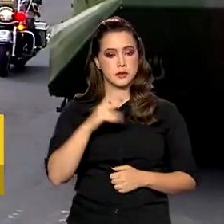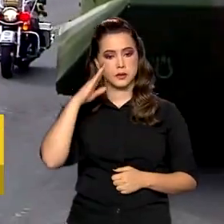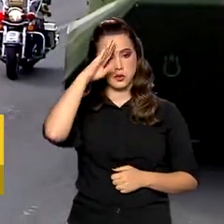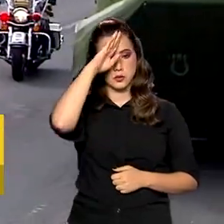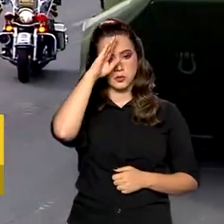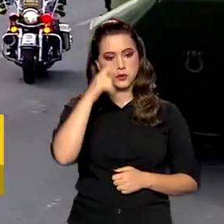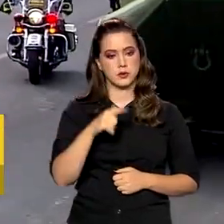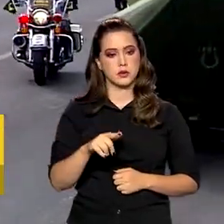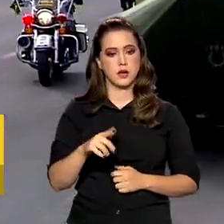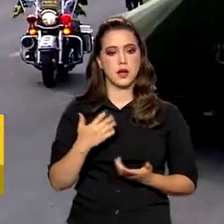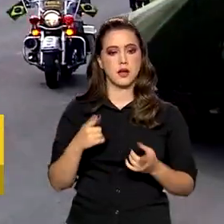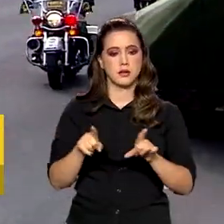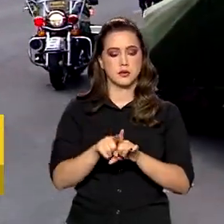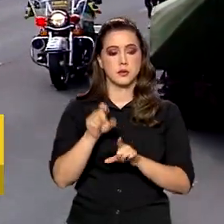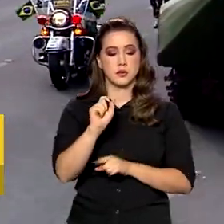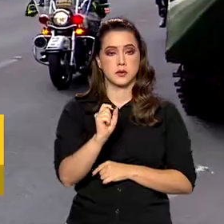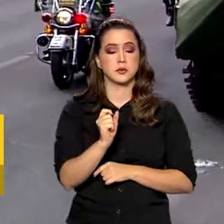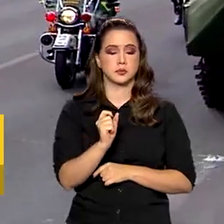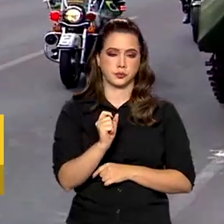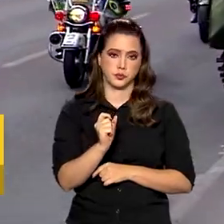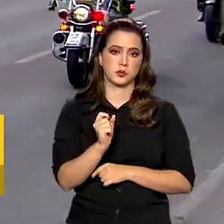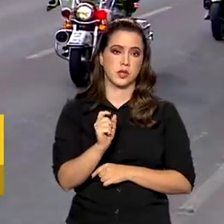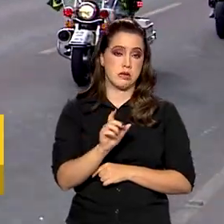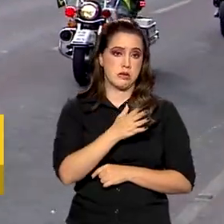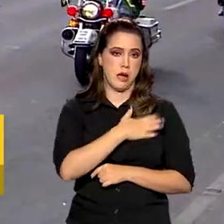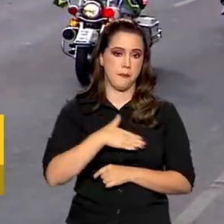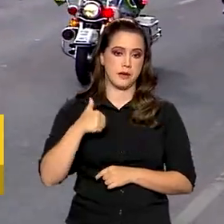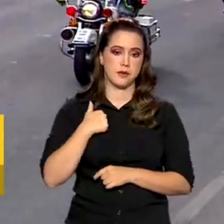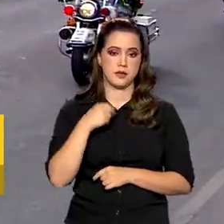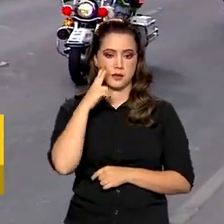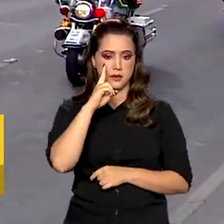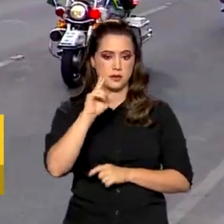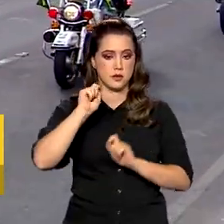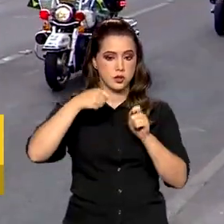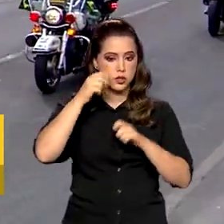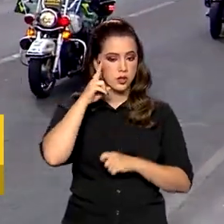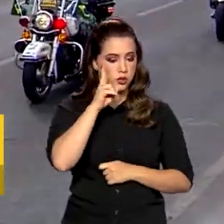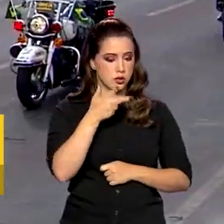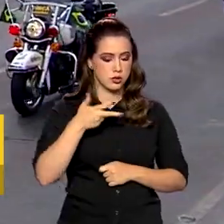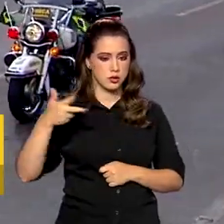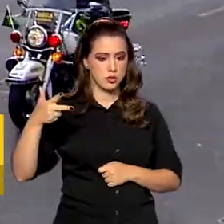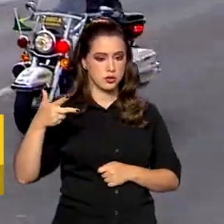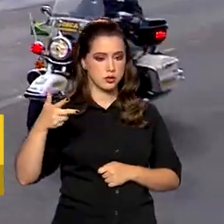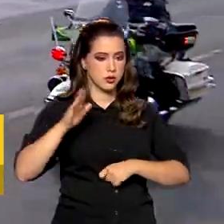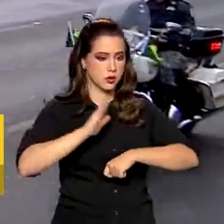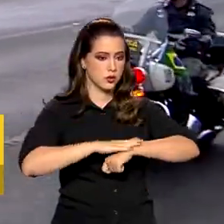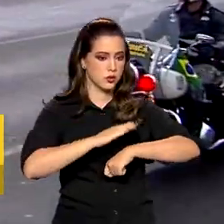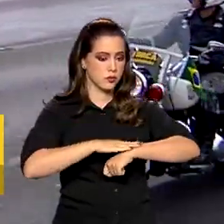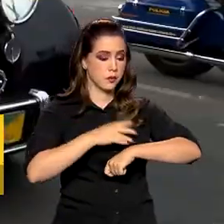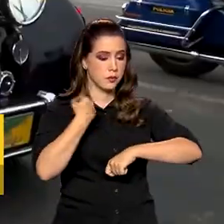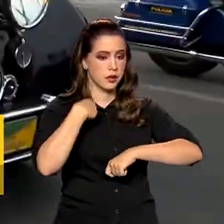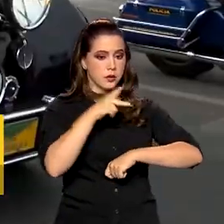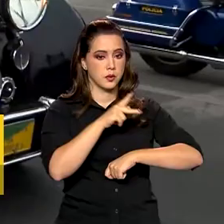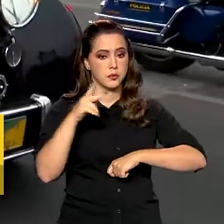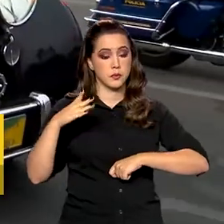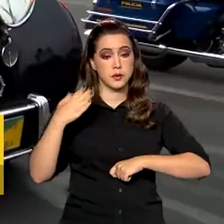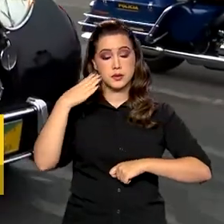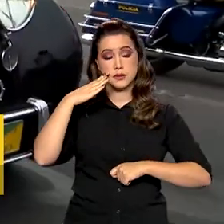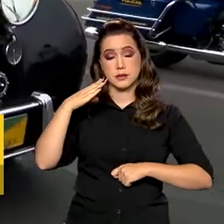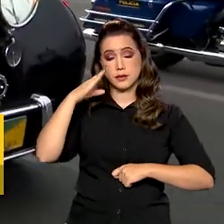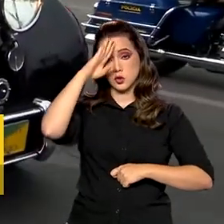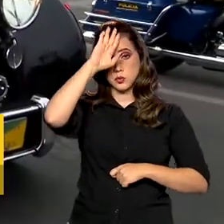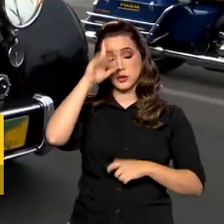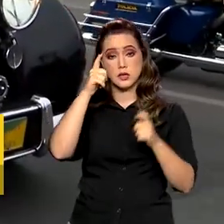várias crianças ali com ele. Tem uma câmera, inclusive, né? Dá para ver ali de pertinho, Renata, no momento que o presidente passa pelo Palácio da